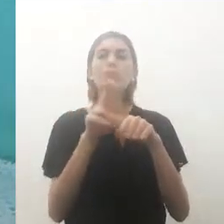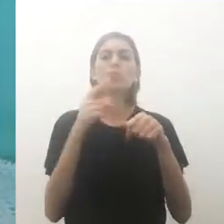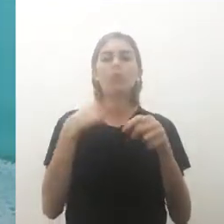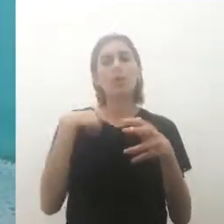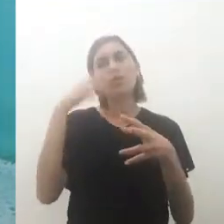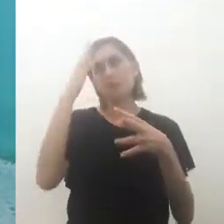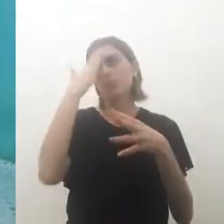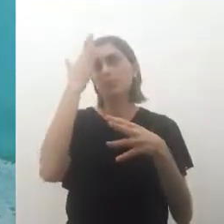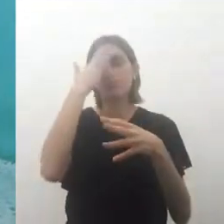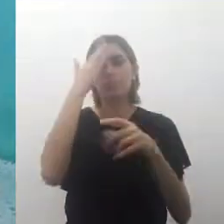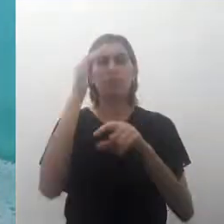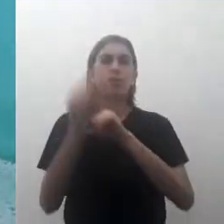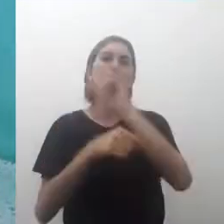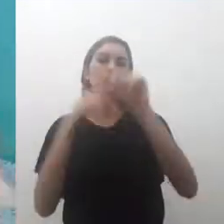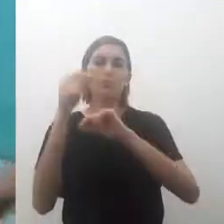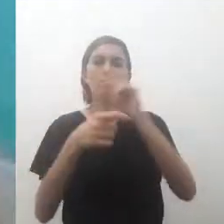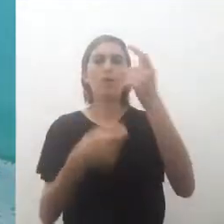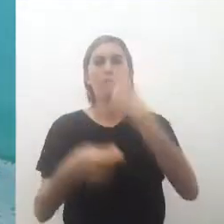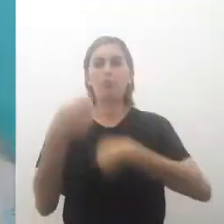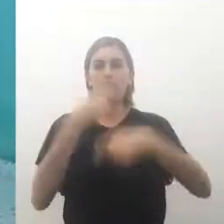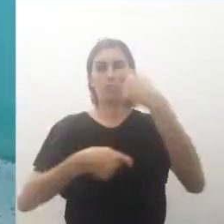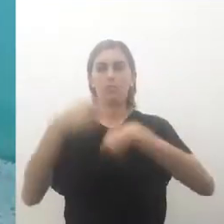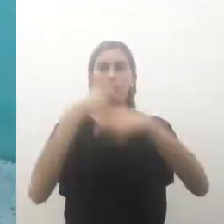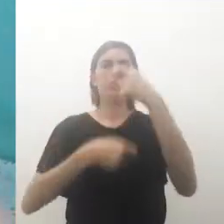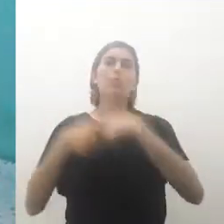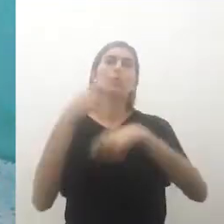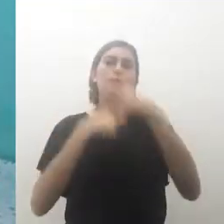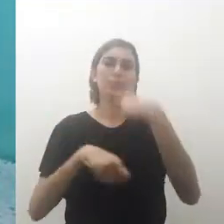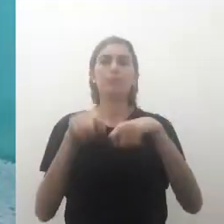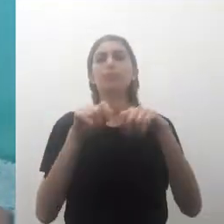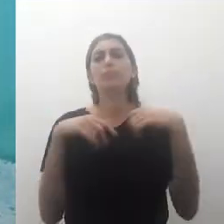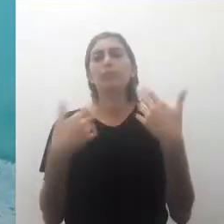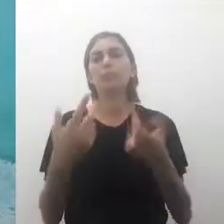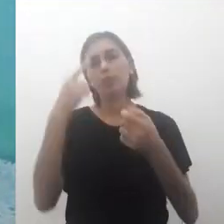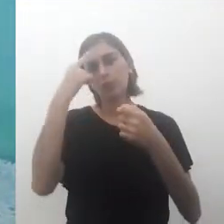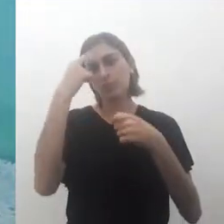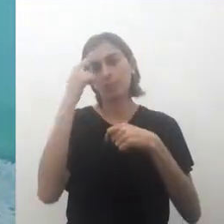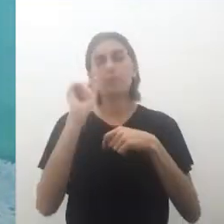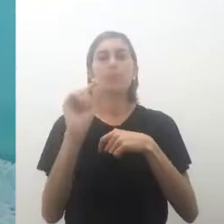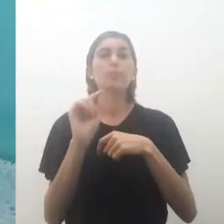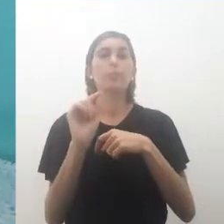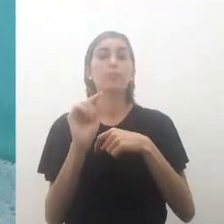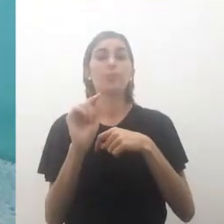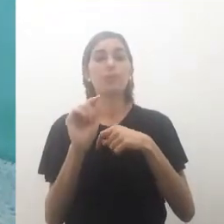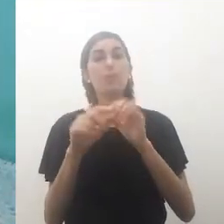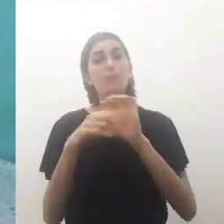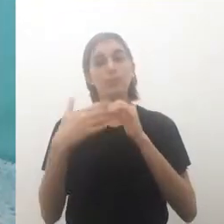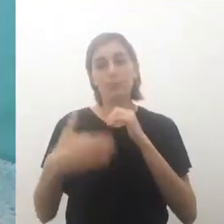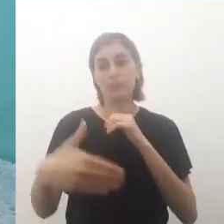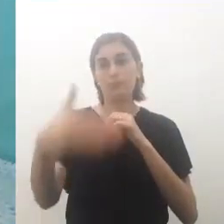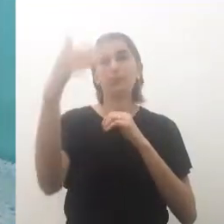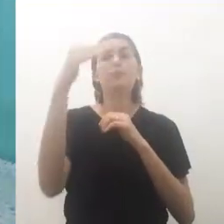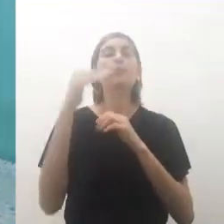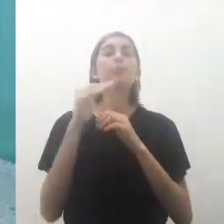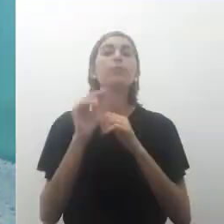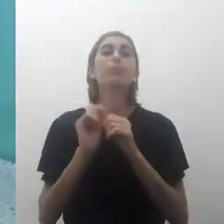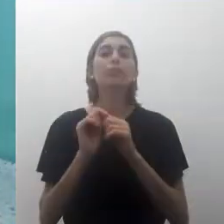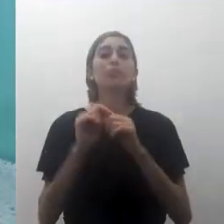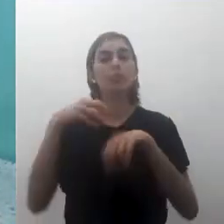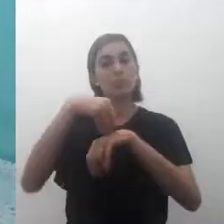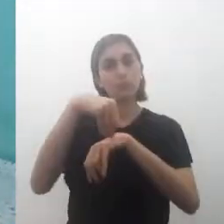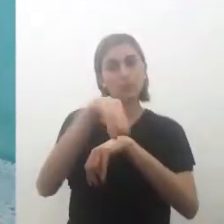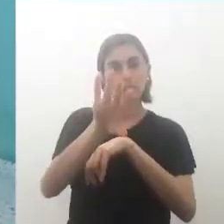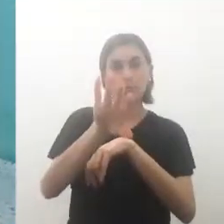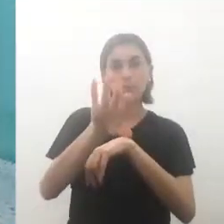a gente tem um mínimo de noção do que seja administração, não é mesmo? E pensando nisso, partindo